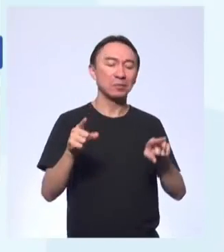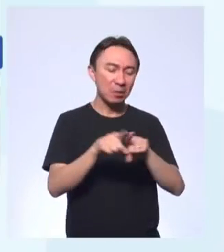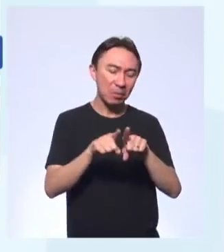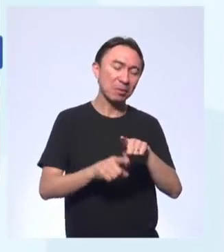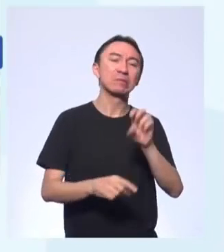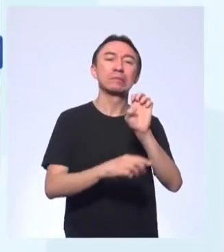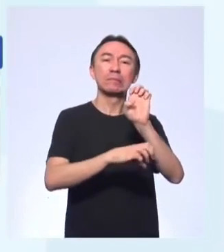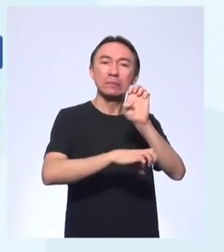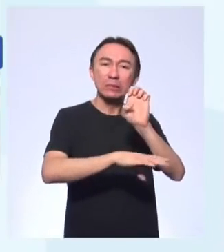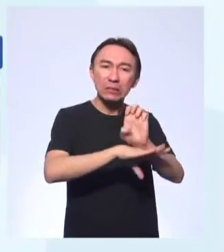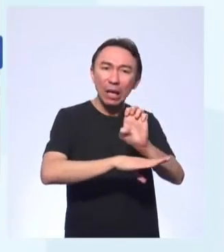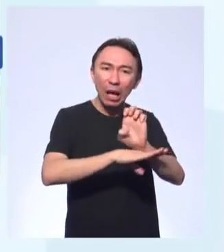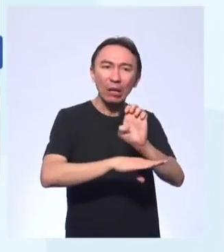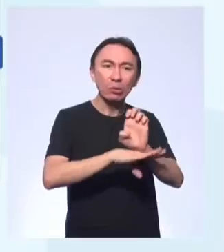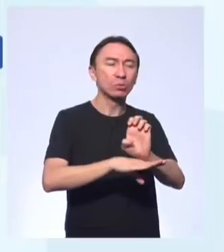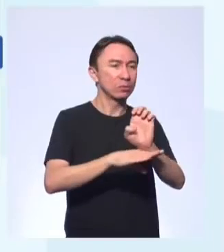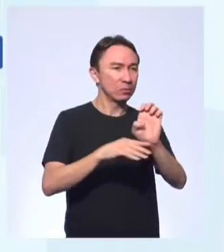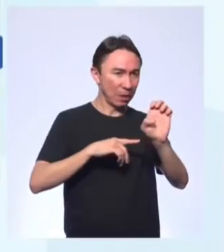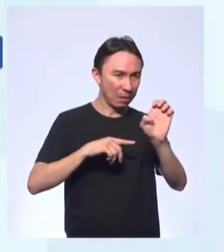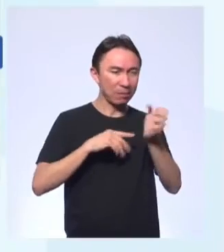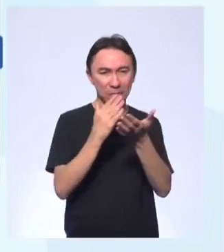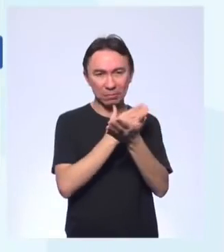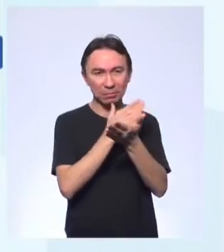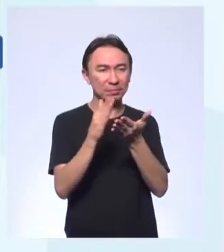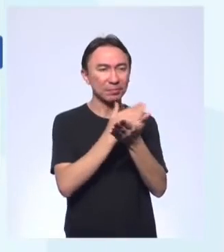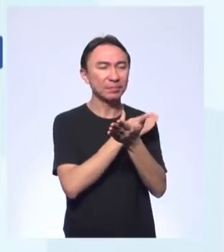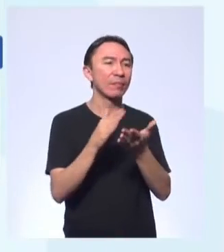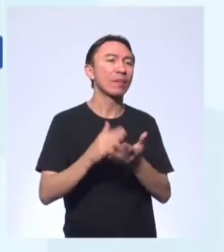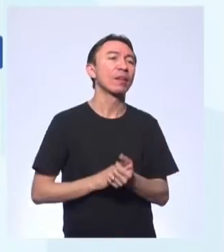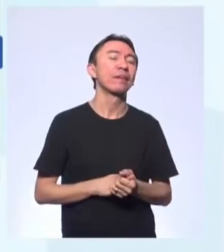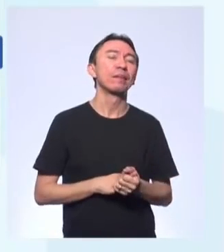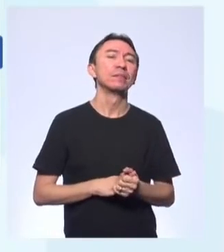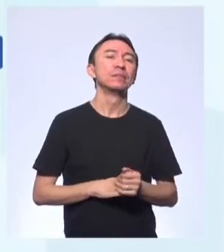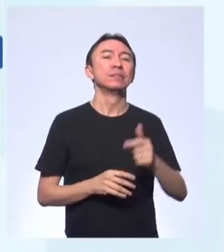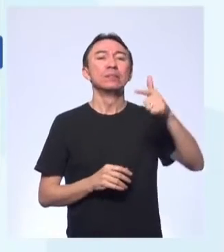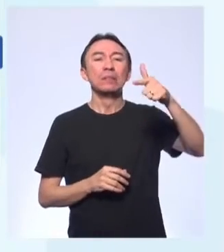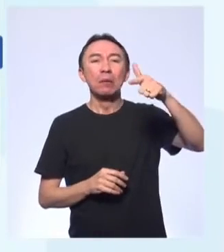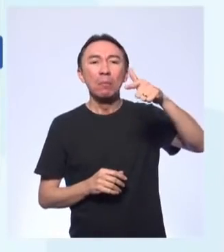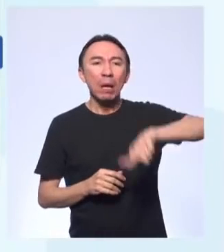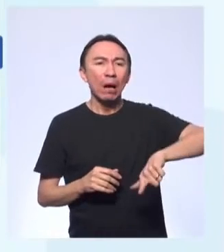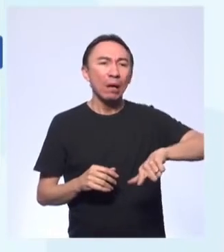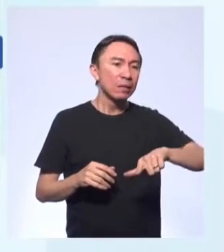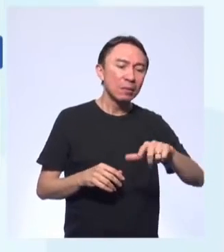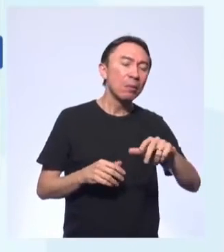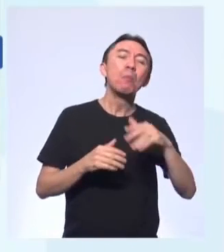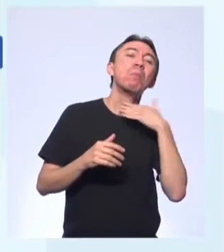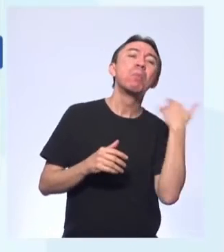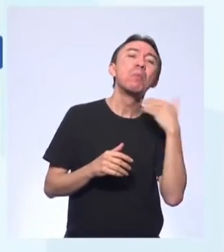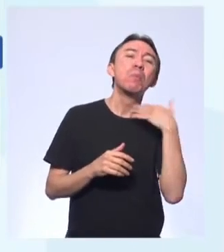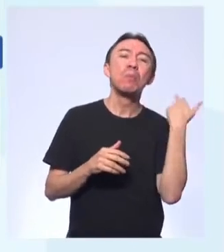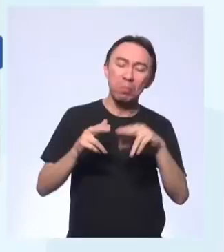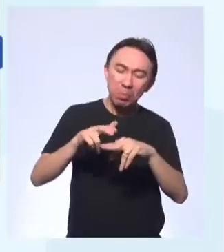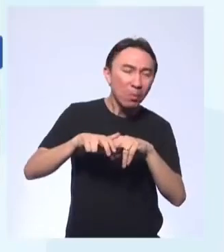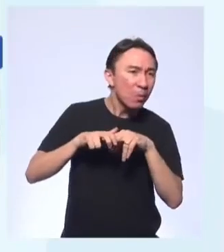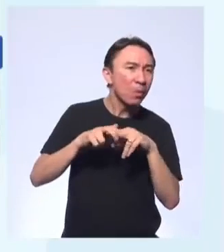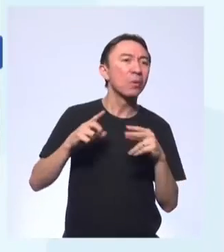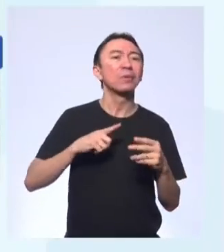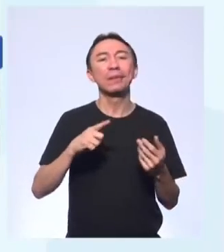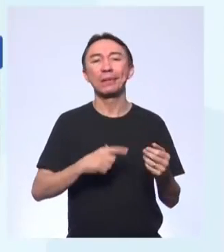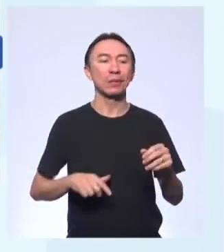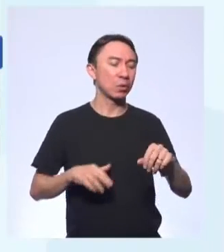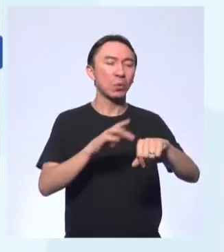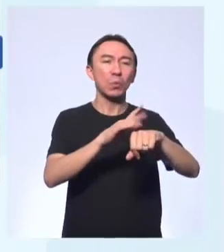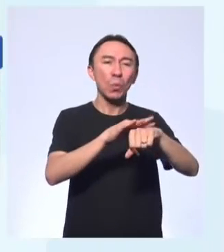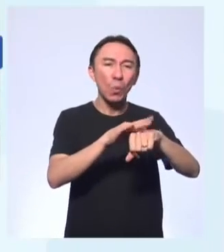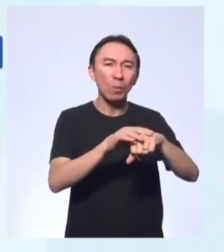Alguns estados ali, e também as causas de morte. Então, doenças infecto-contagiosas,